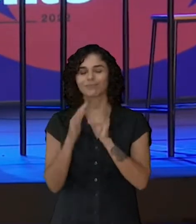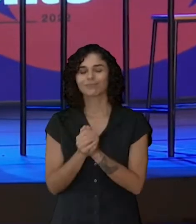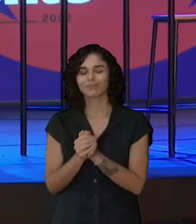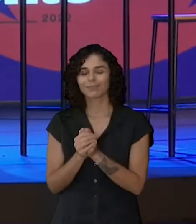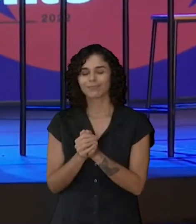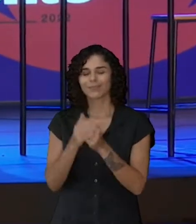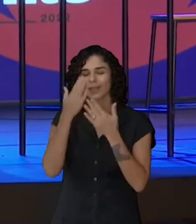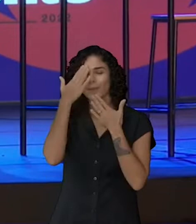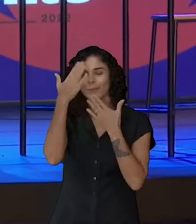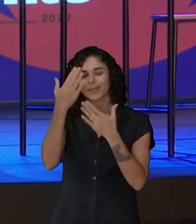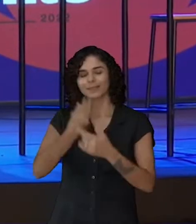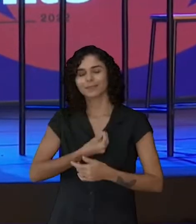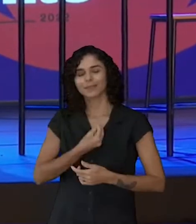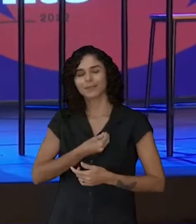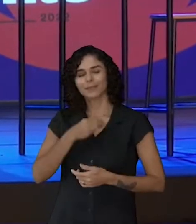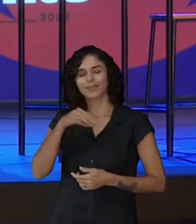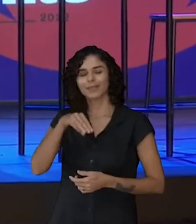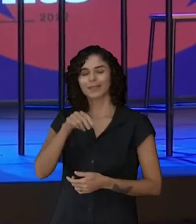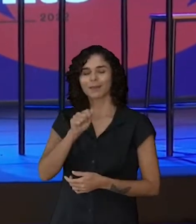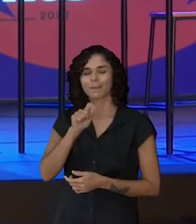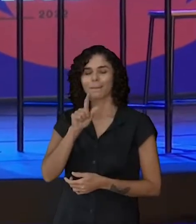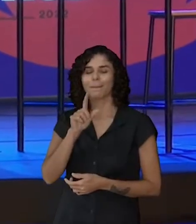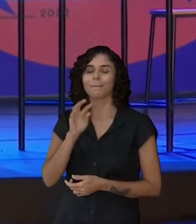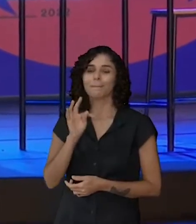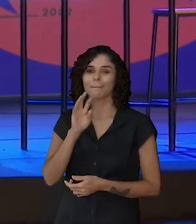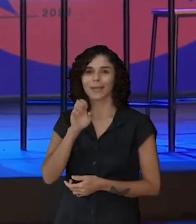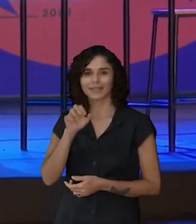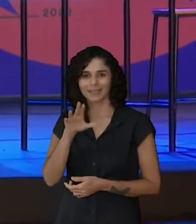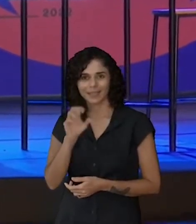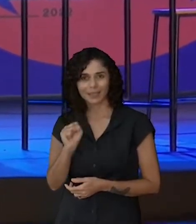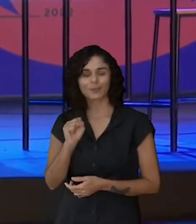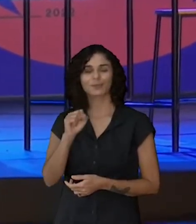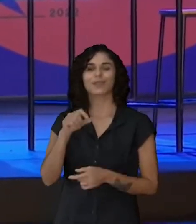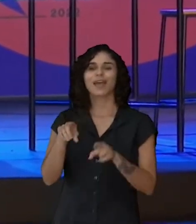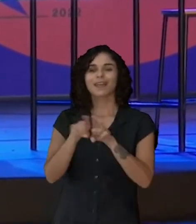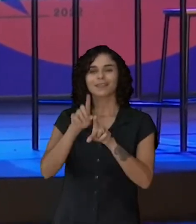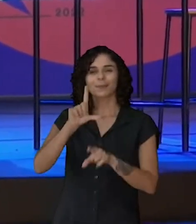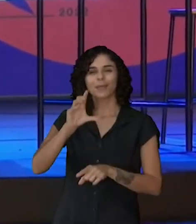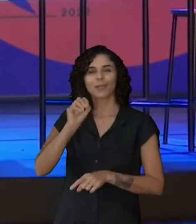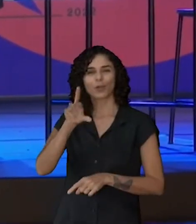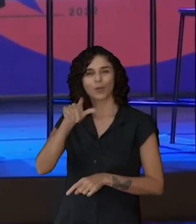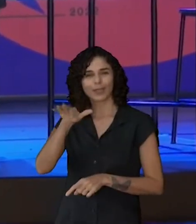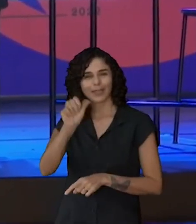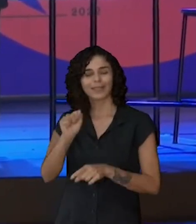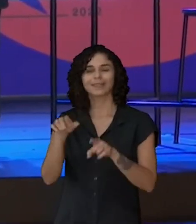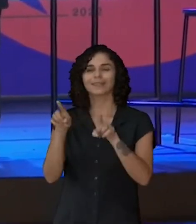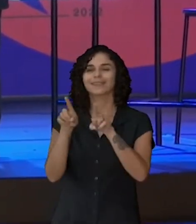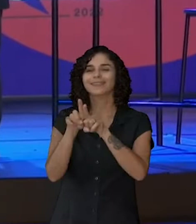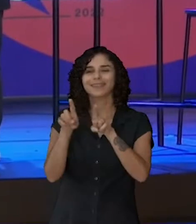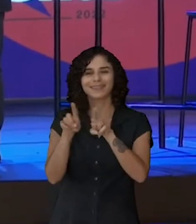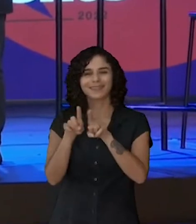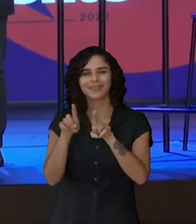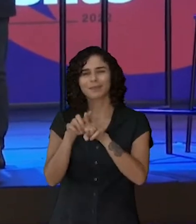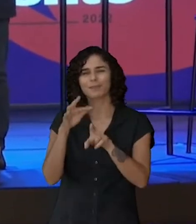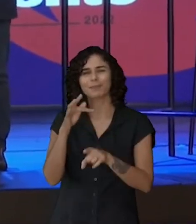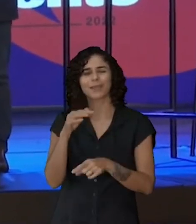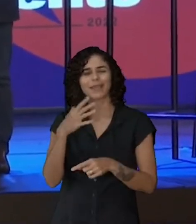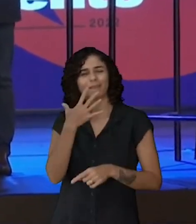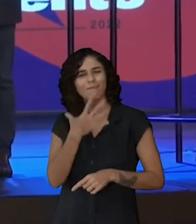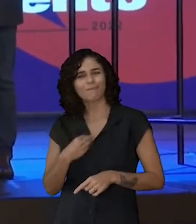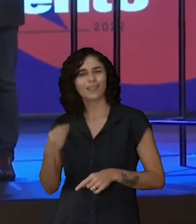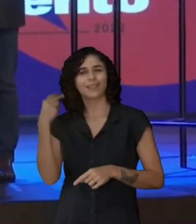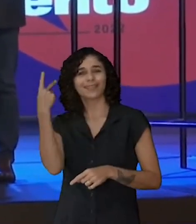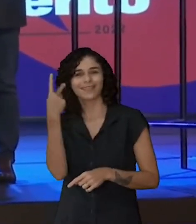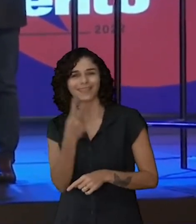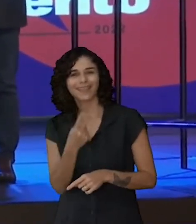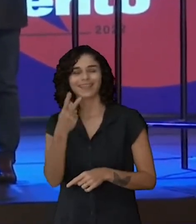do Mateus, da Lorena, da filhinha que o Senhor deu para eles, Pai. Como o Senhor foi generoso com